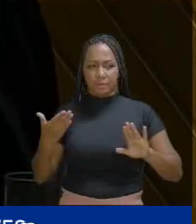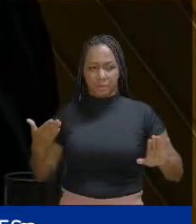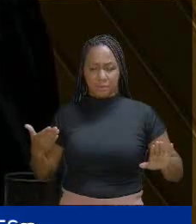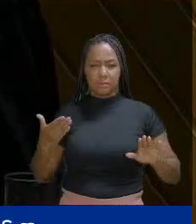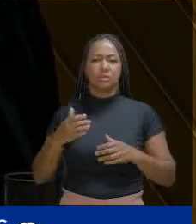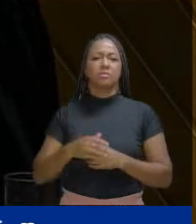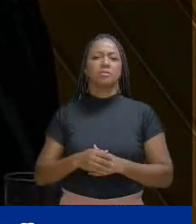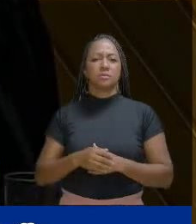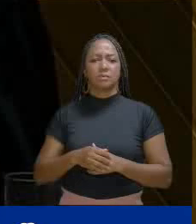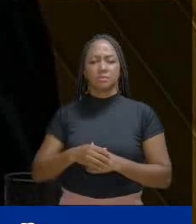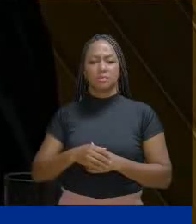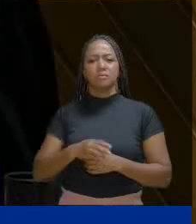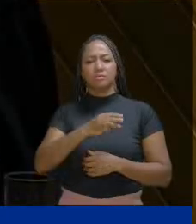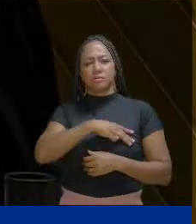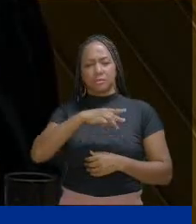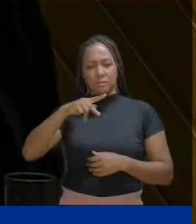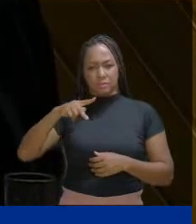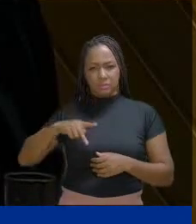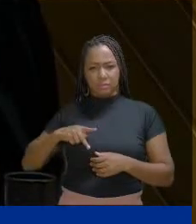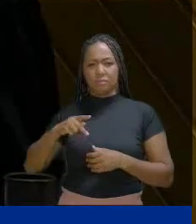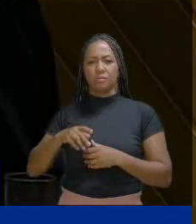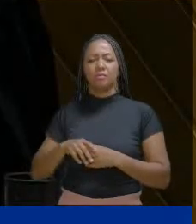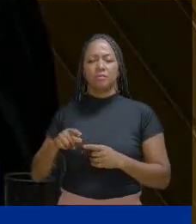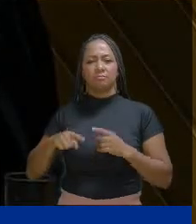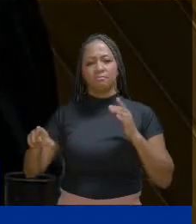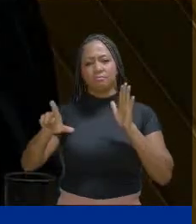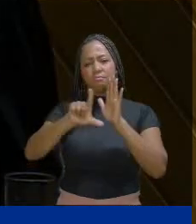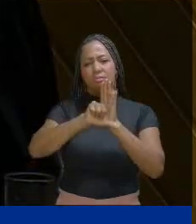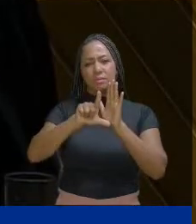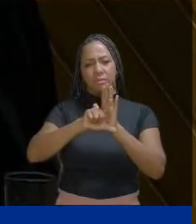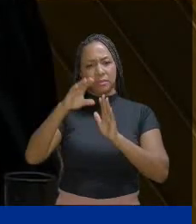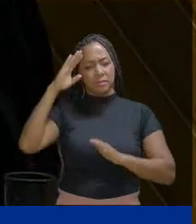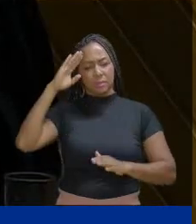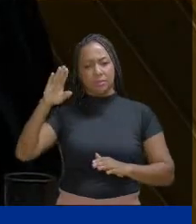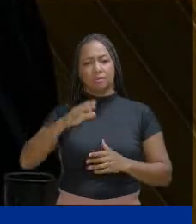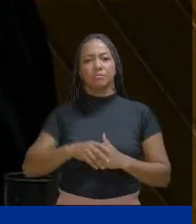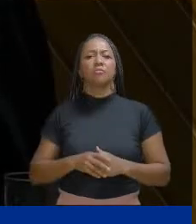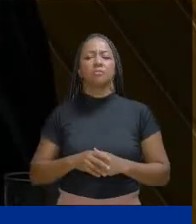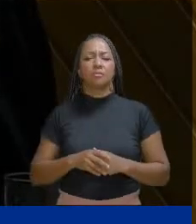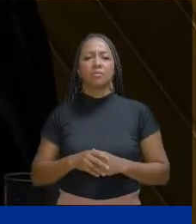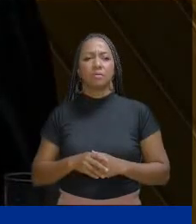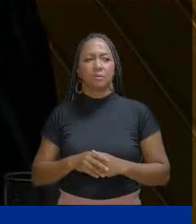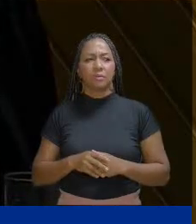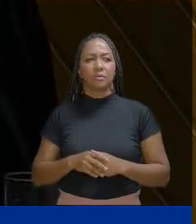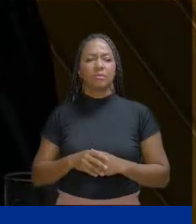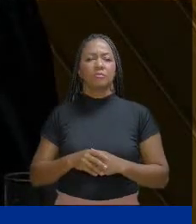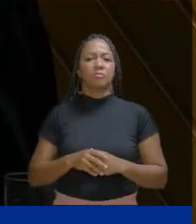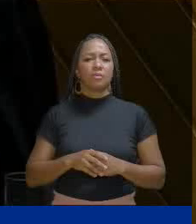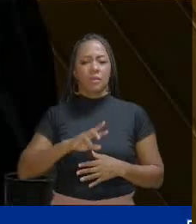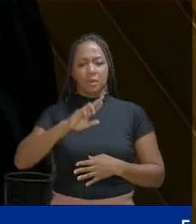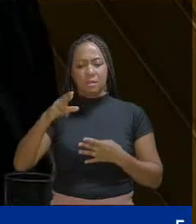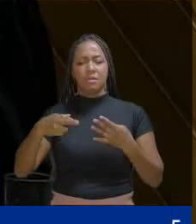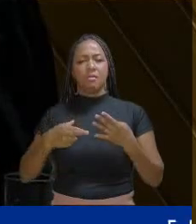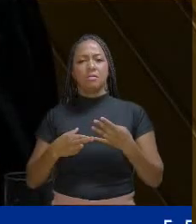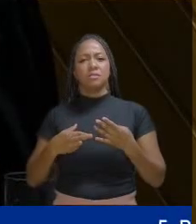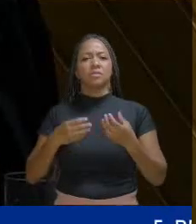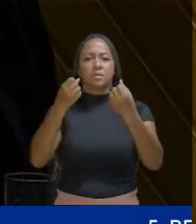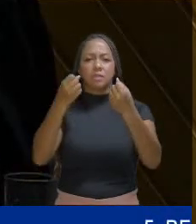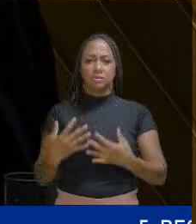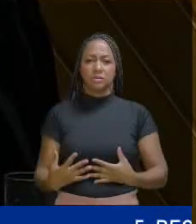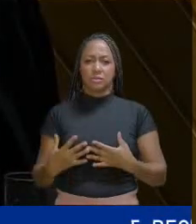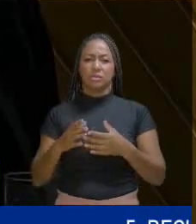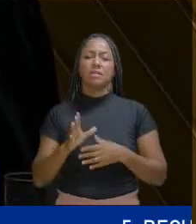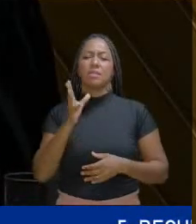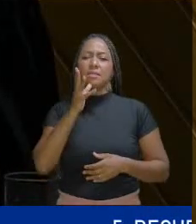afasto a alegação ministerial de violação aos referidos princípios constitucionais. No outro giro, a parte recorrente afirma que a